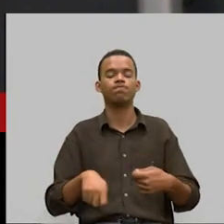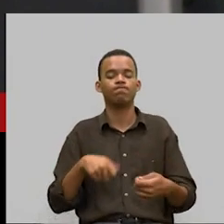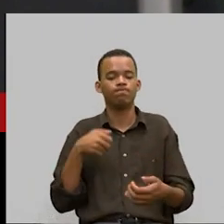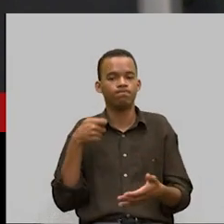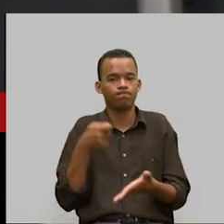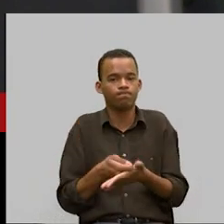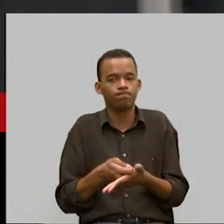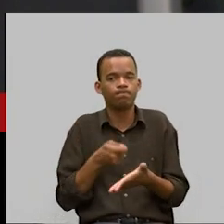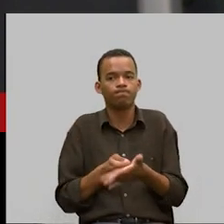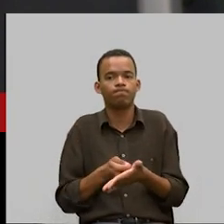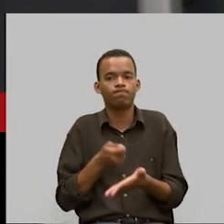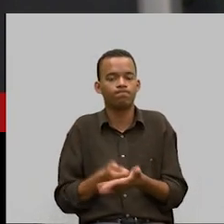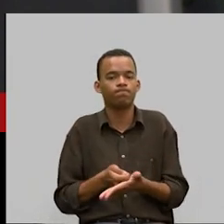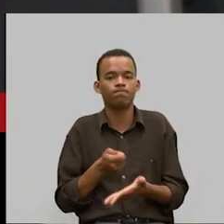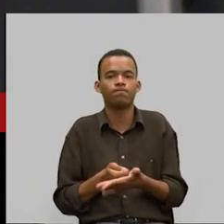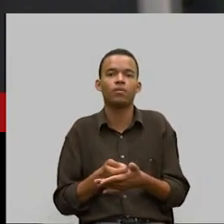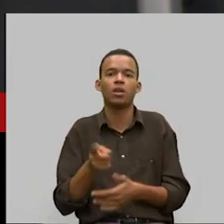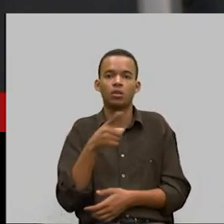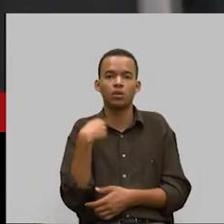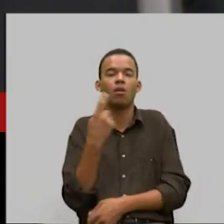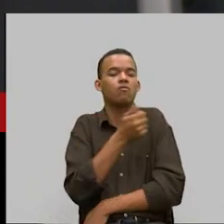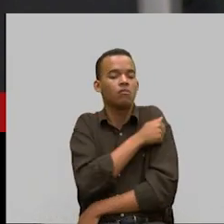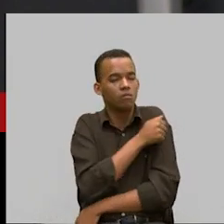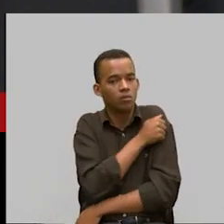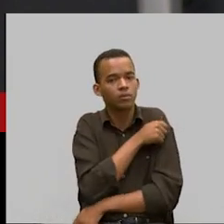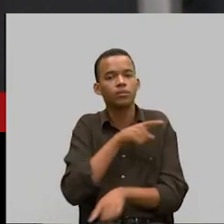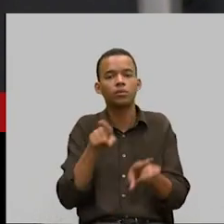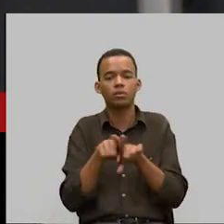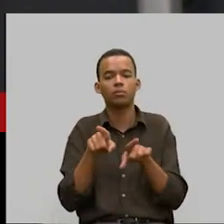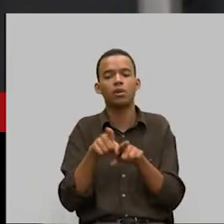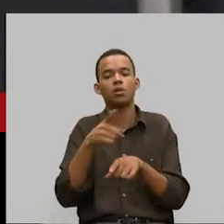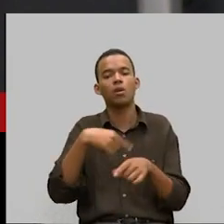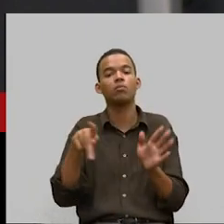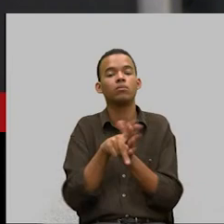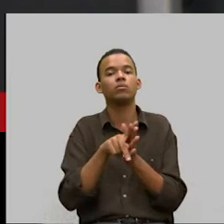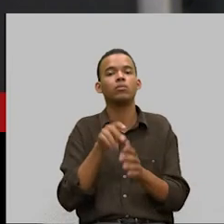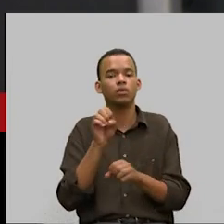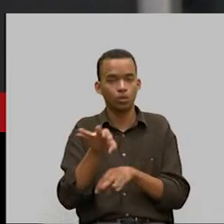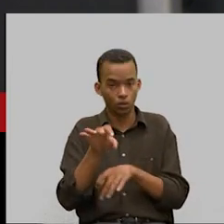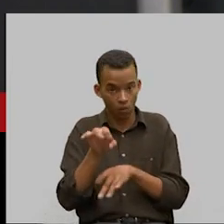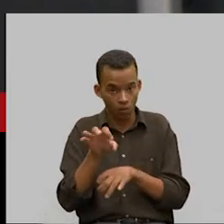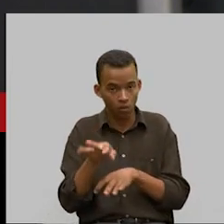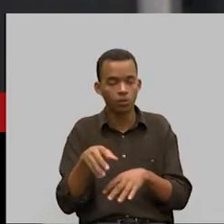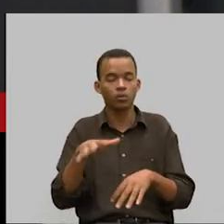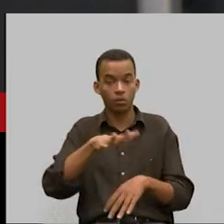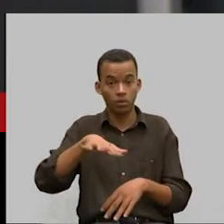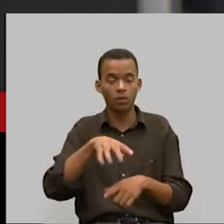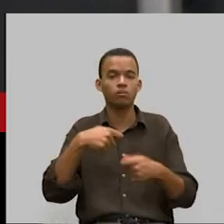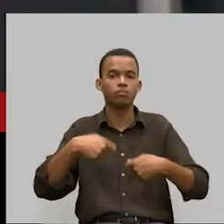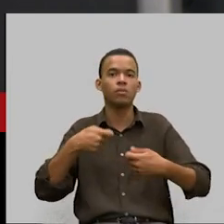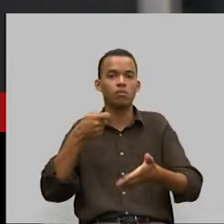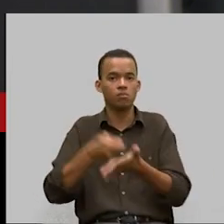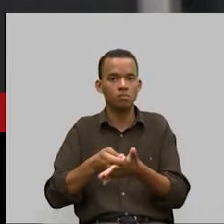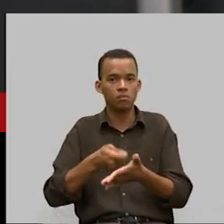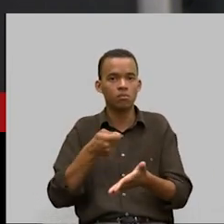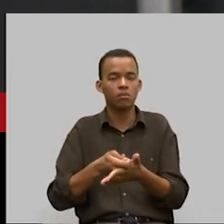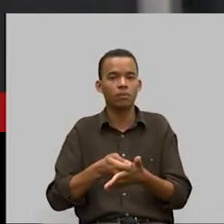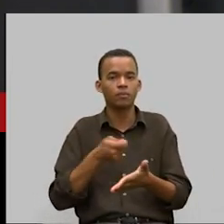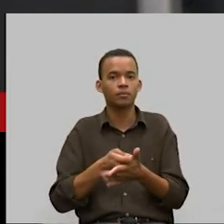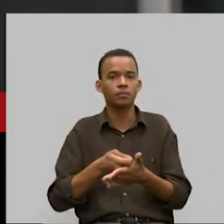Efa nós da educação temos que teimar e deixo para o companheiro que quebrou